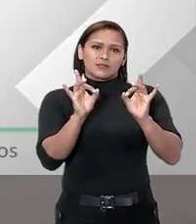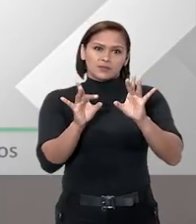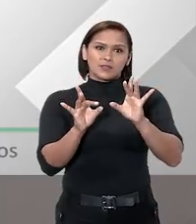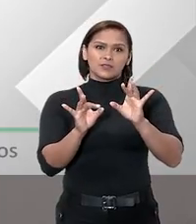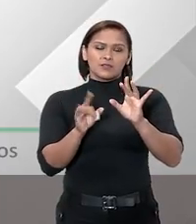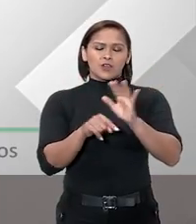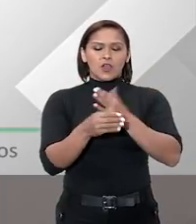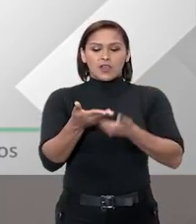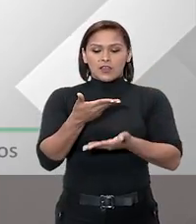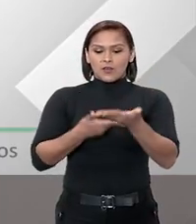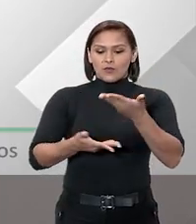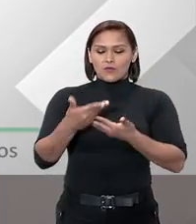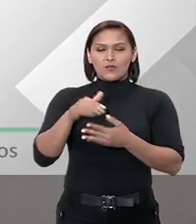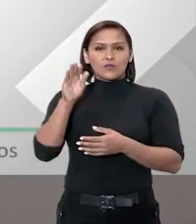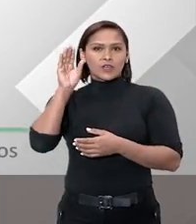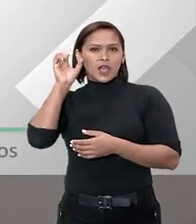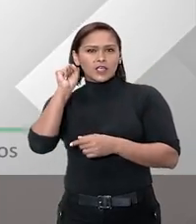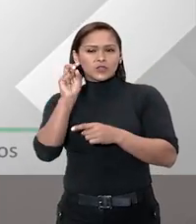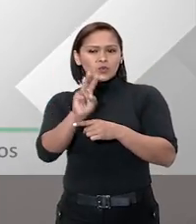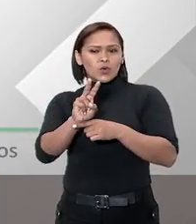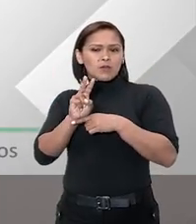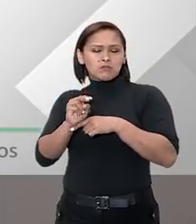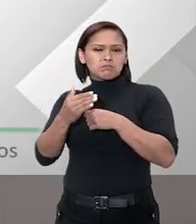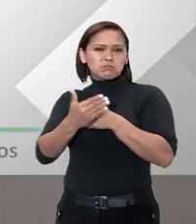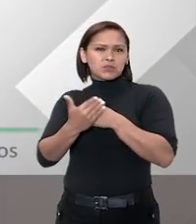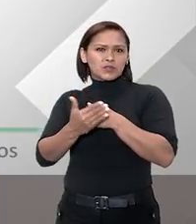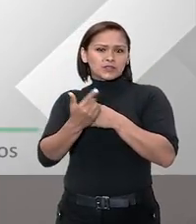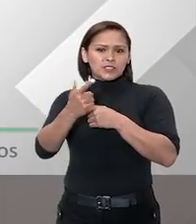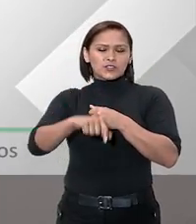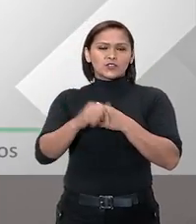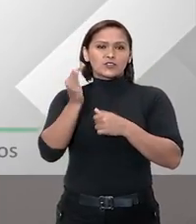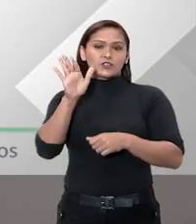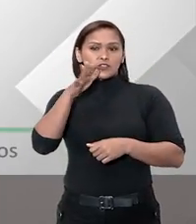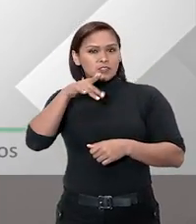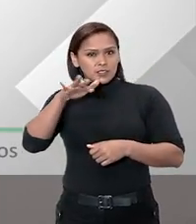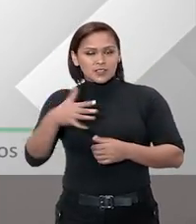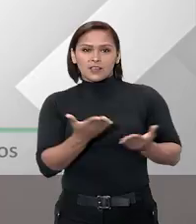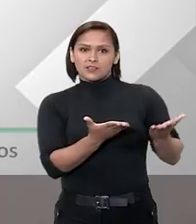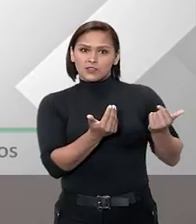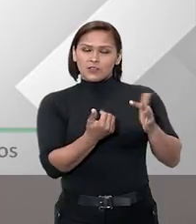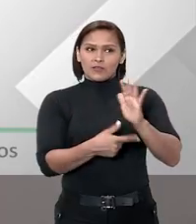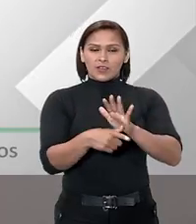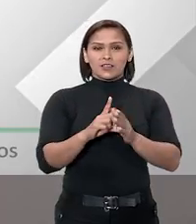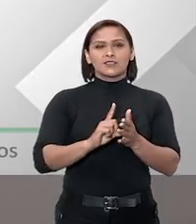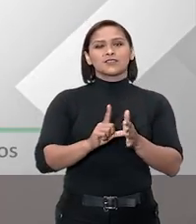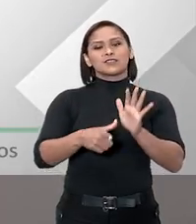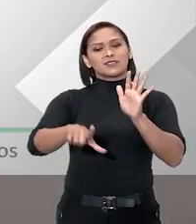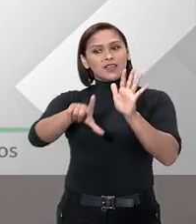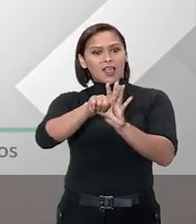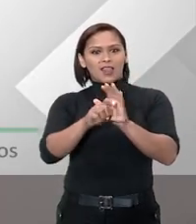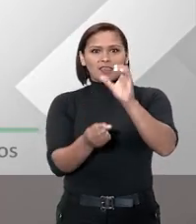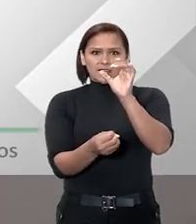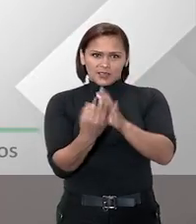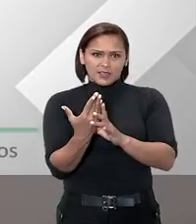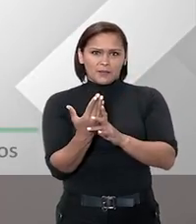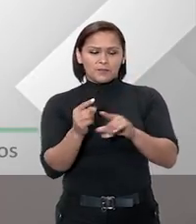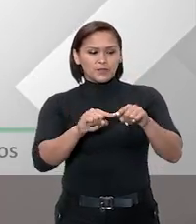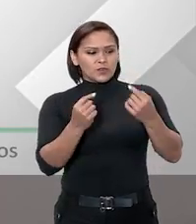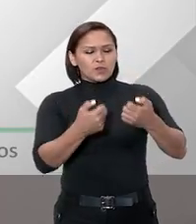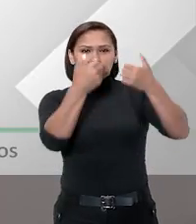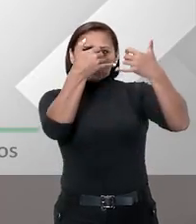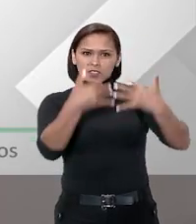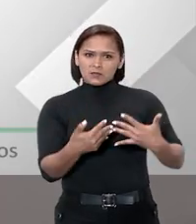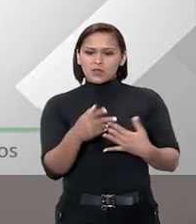específico envolvendo a escuta protegida das nossas crianças e adolescentes antes da lei 13.431. Como